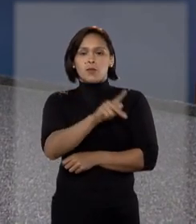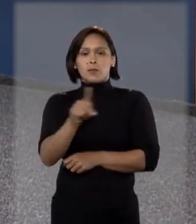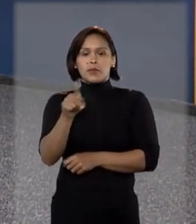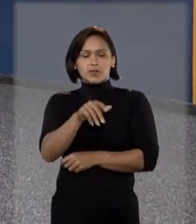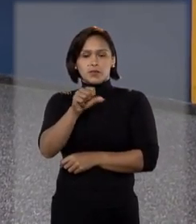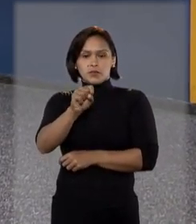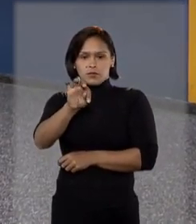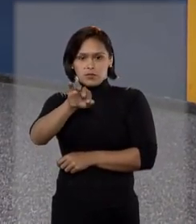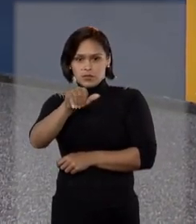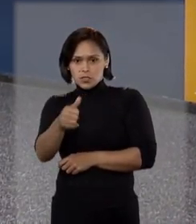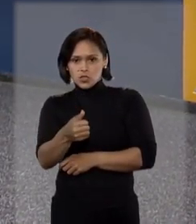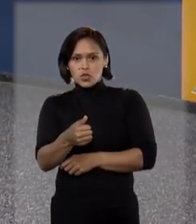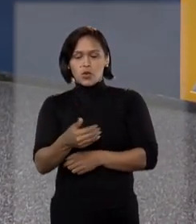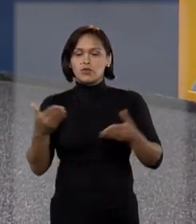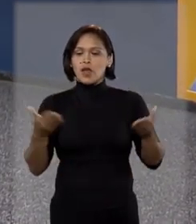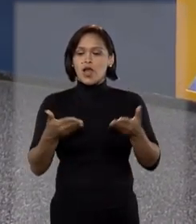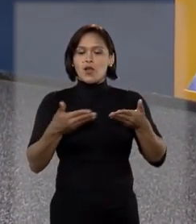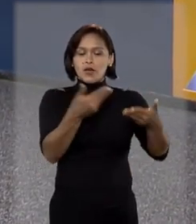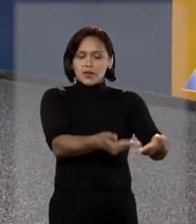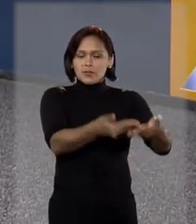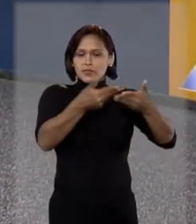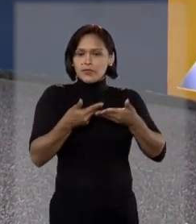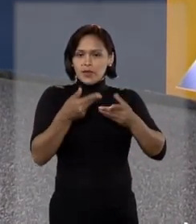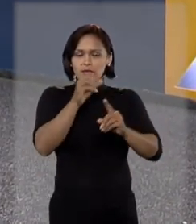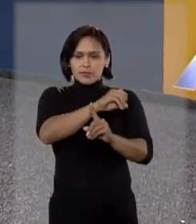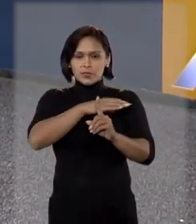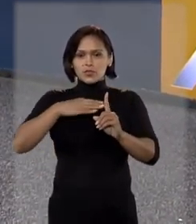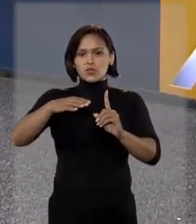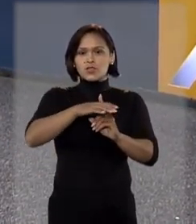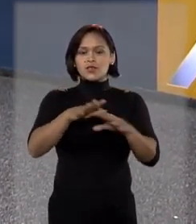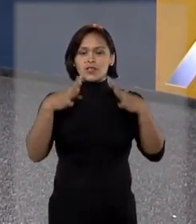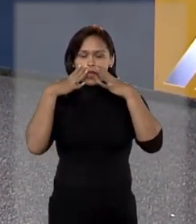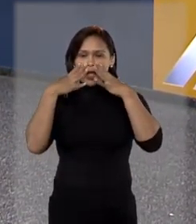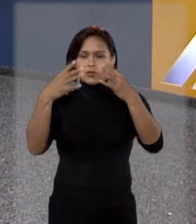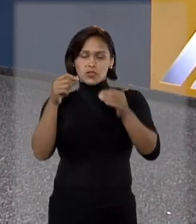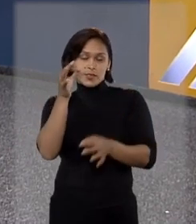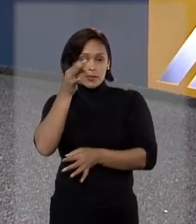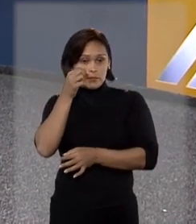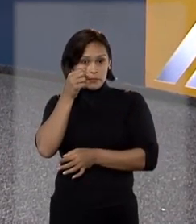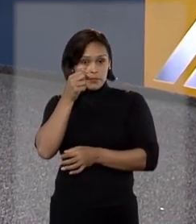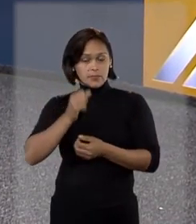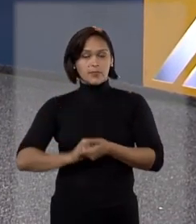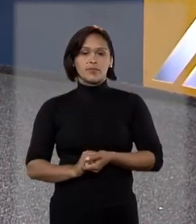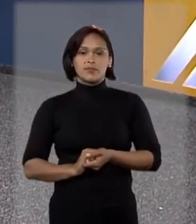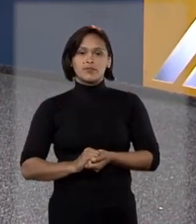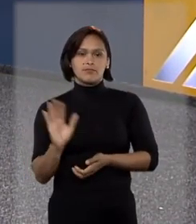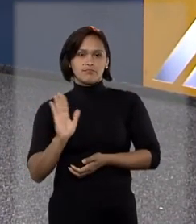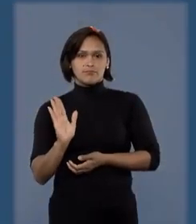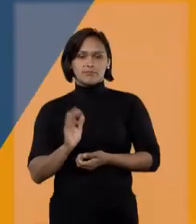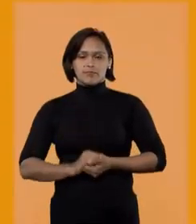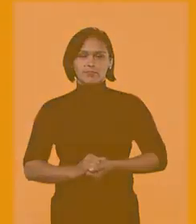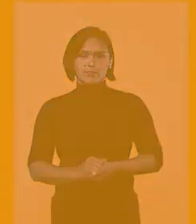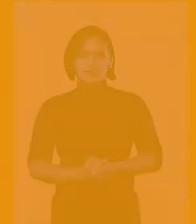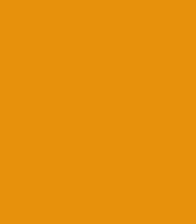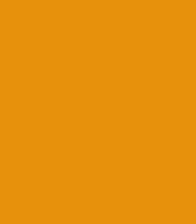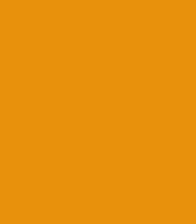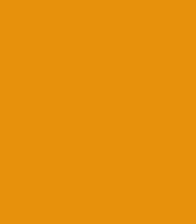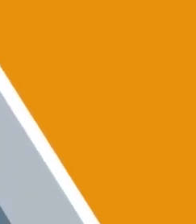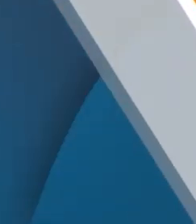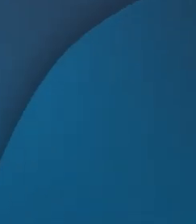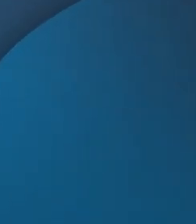que o presidente do STJ vai receber a população em audiências presenciais. Não saia daí!